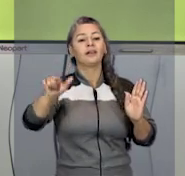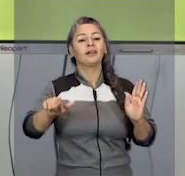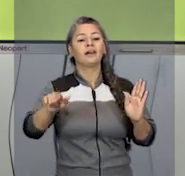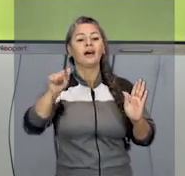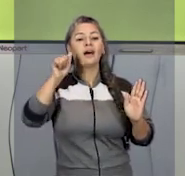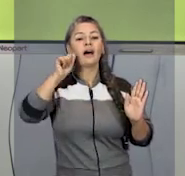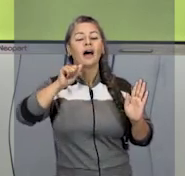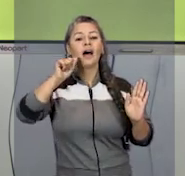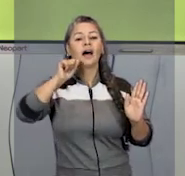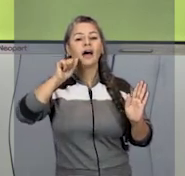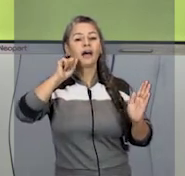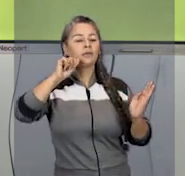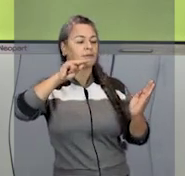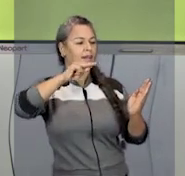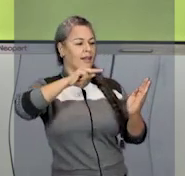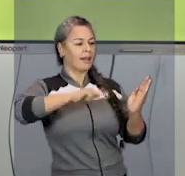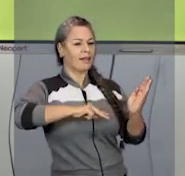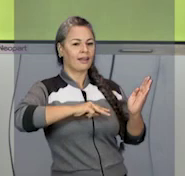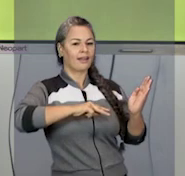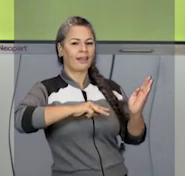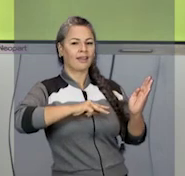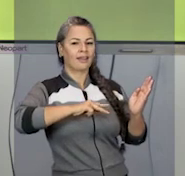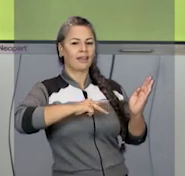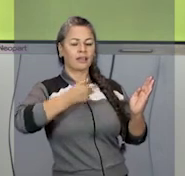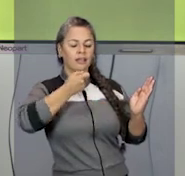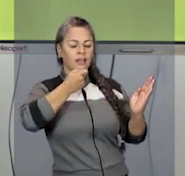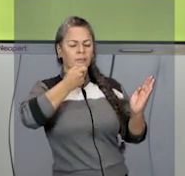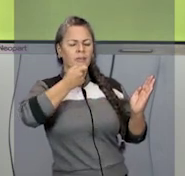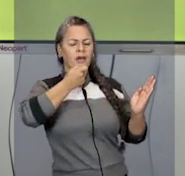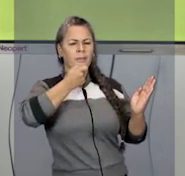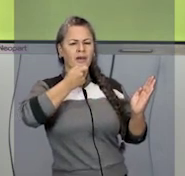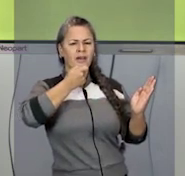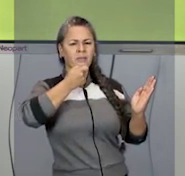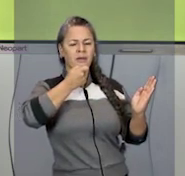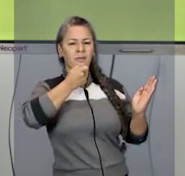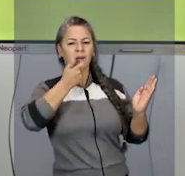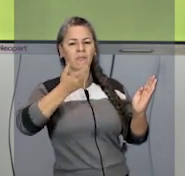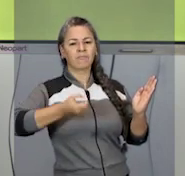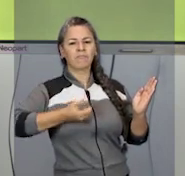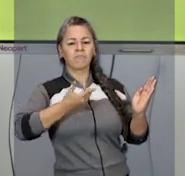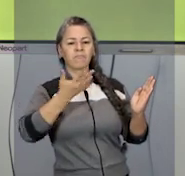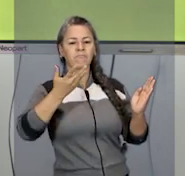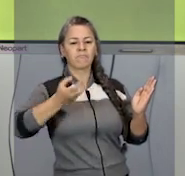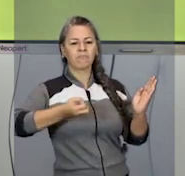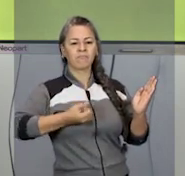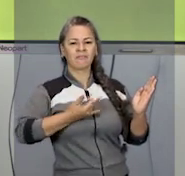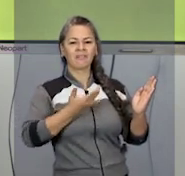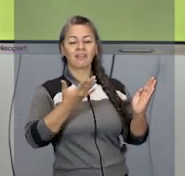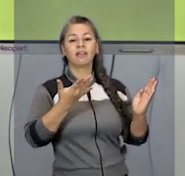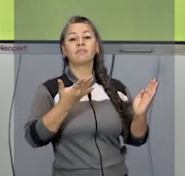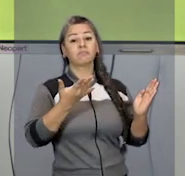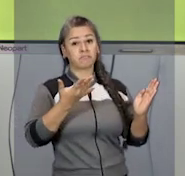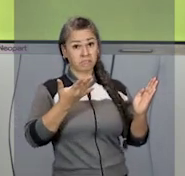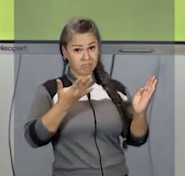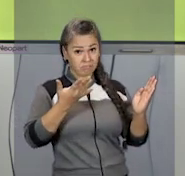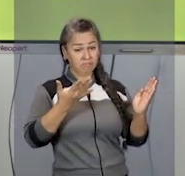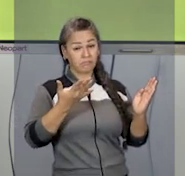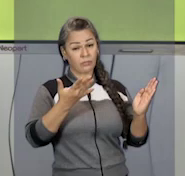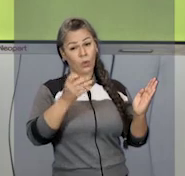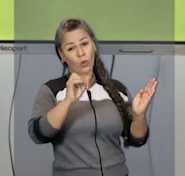pode ser, né, o eu lírico feminino. A mesma coisa pode acontecer o contrário. Às vezes nós temos ali